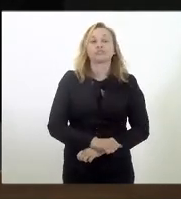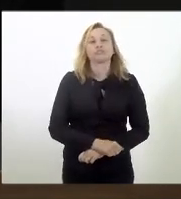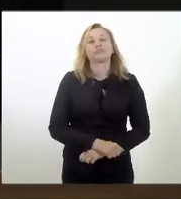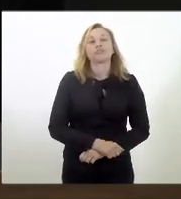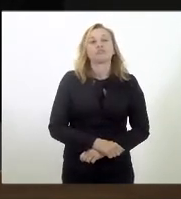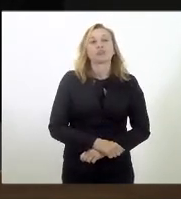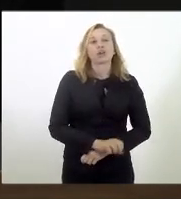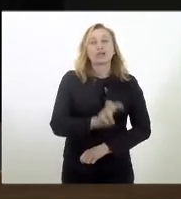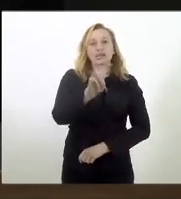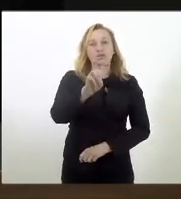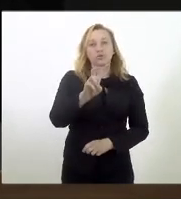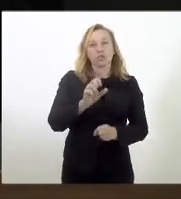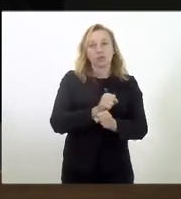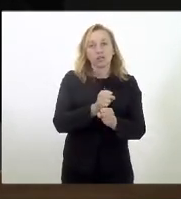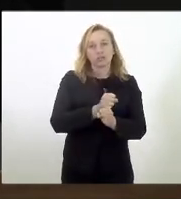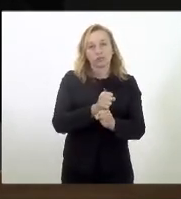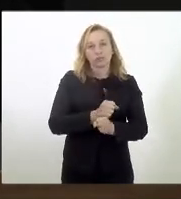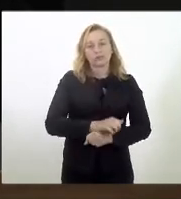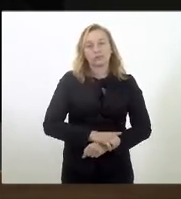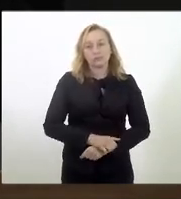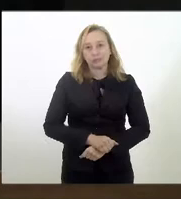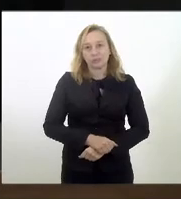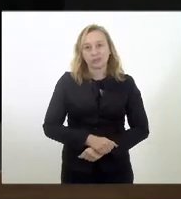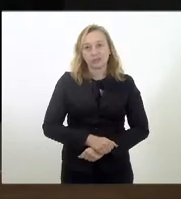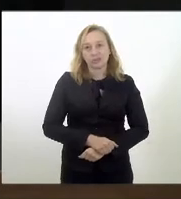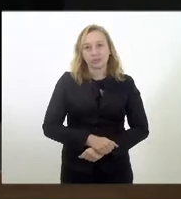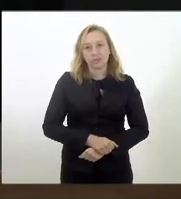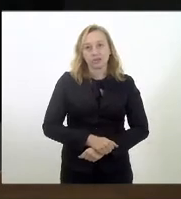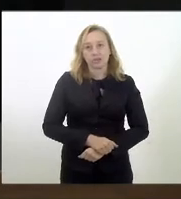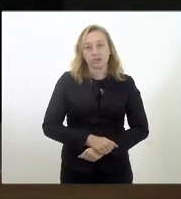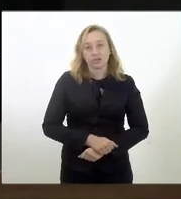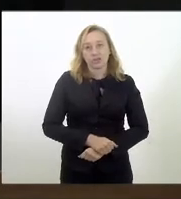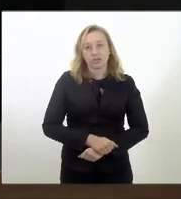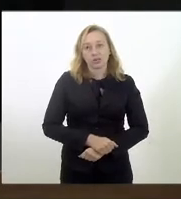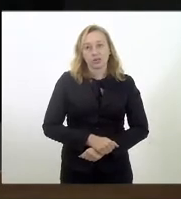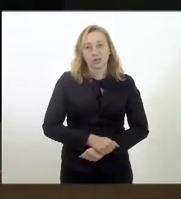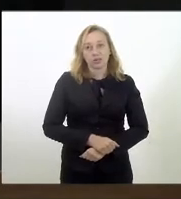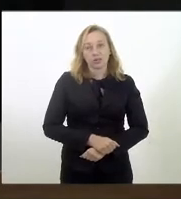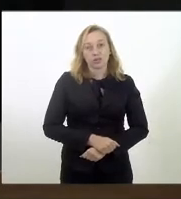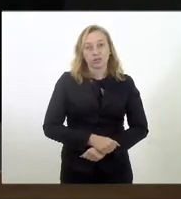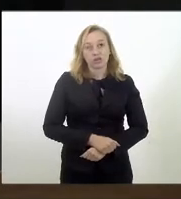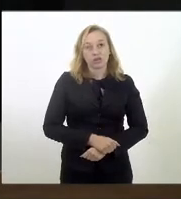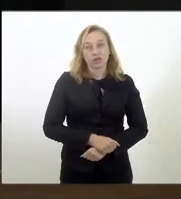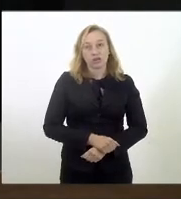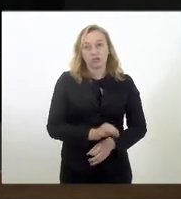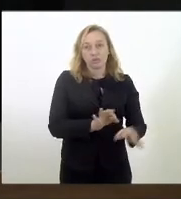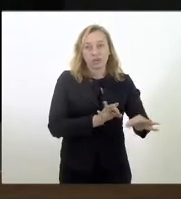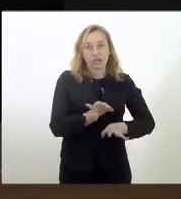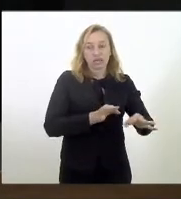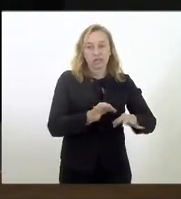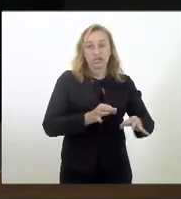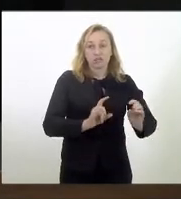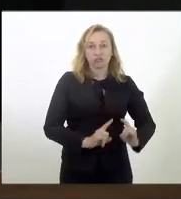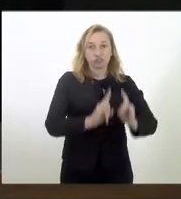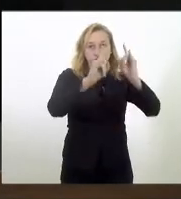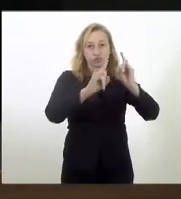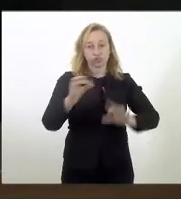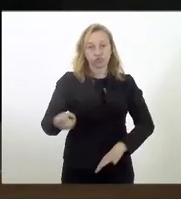Foram 5 anos entre a aquisição desse belíssimo prédio. Quero aqui